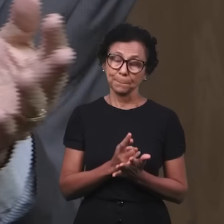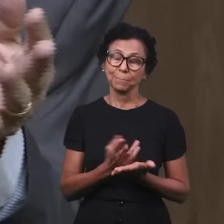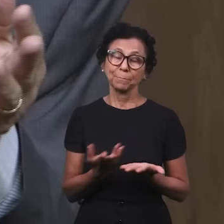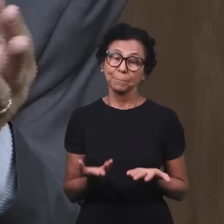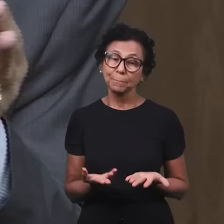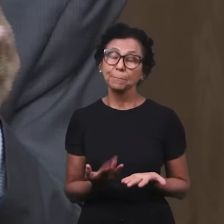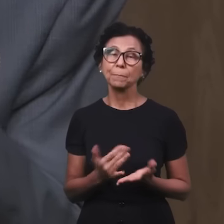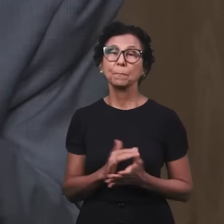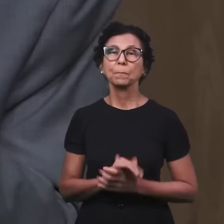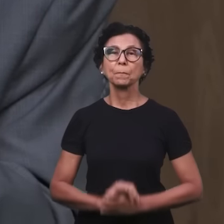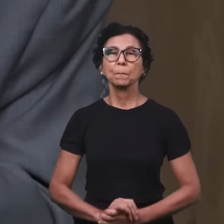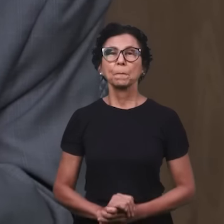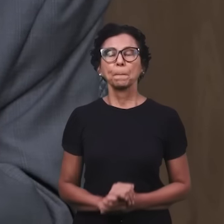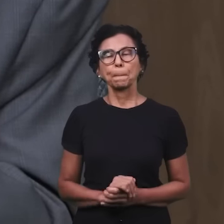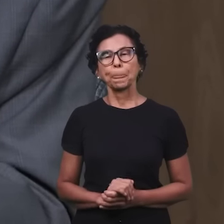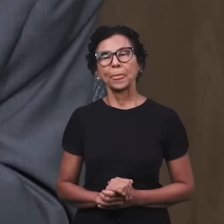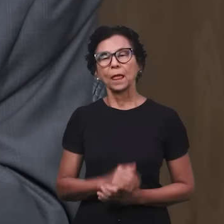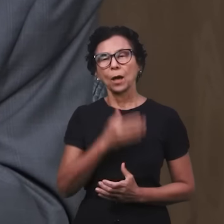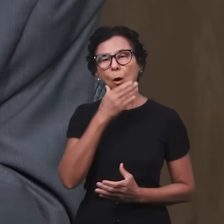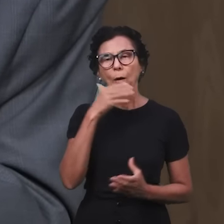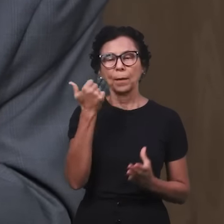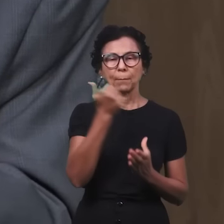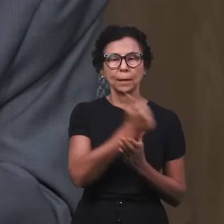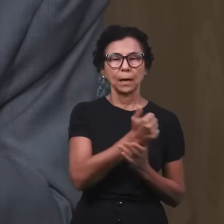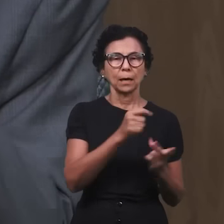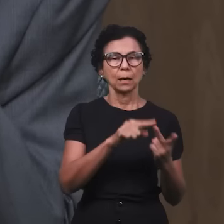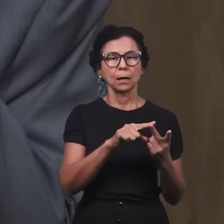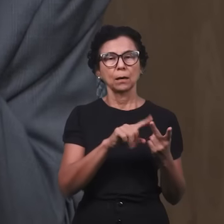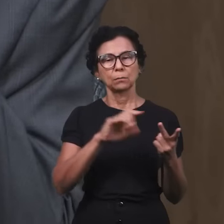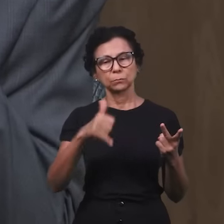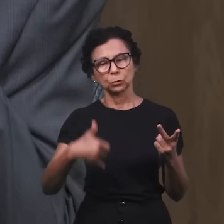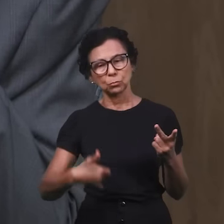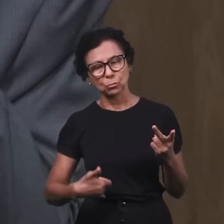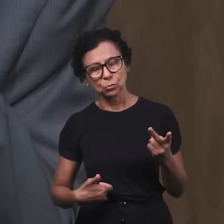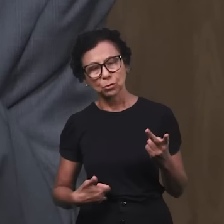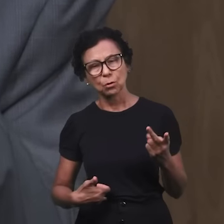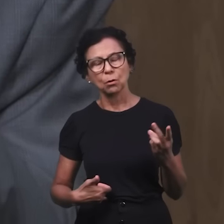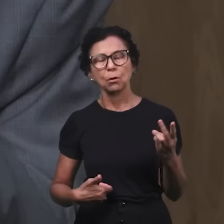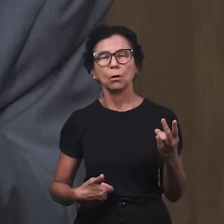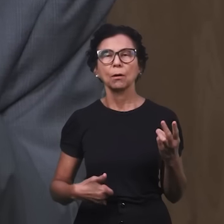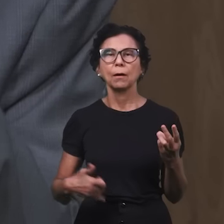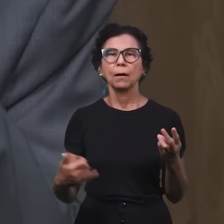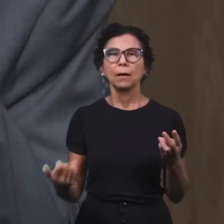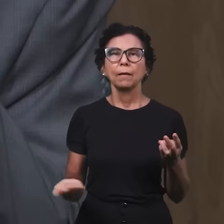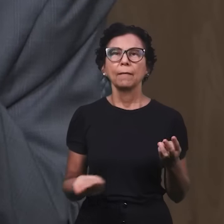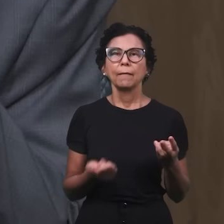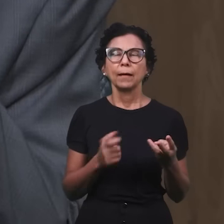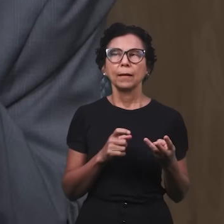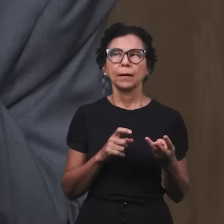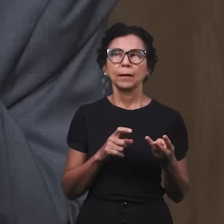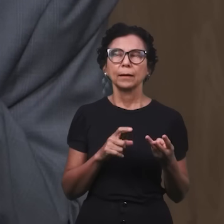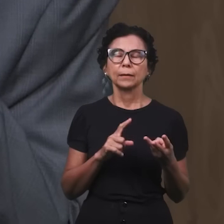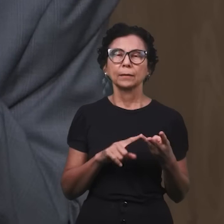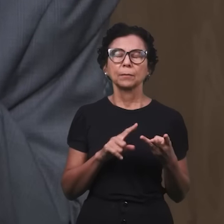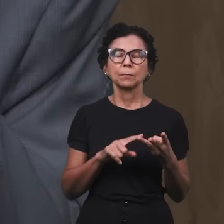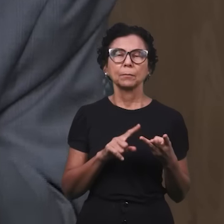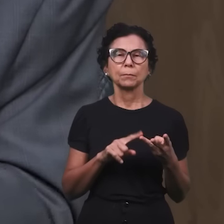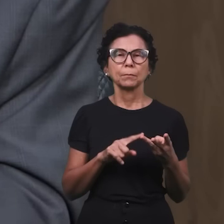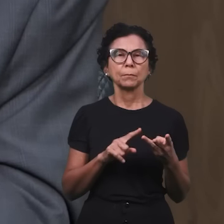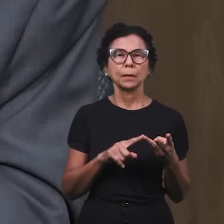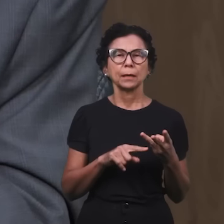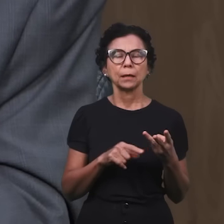Tanto na vida de Abraão, depois de Jó, né? A experiência